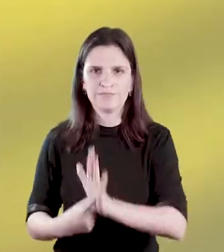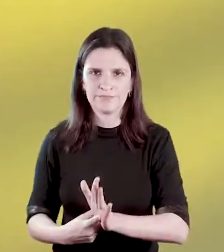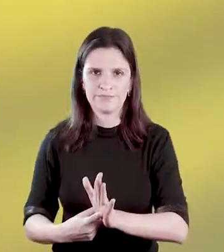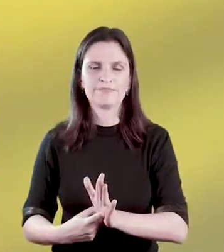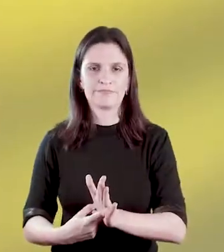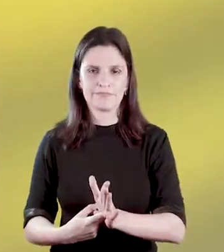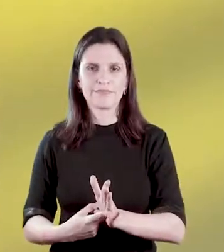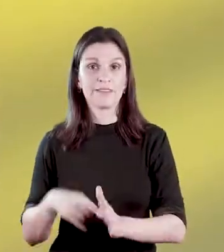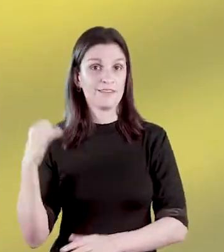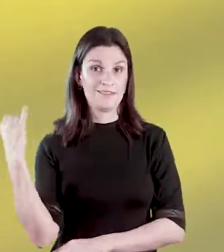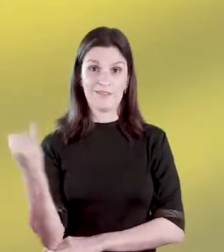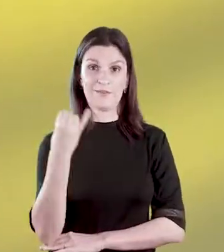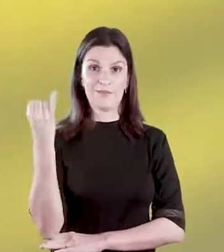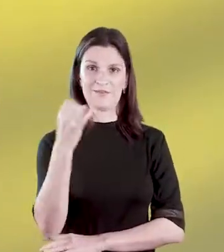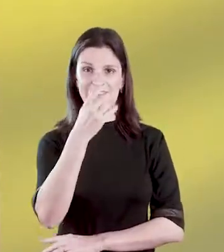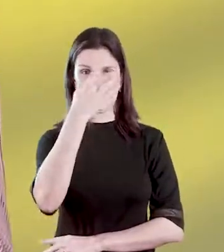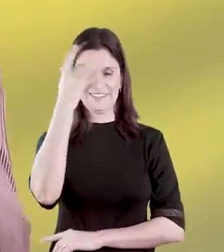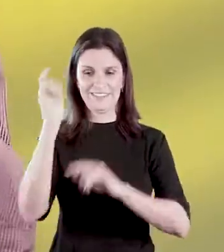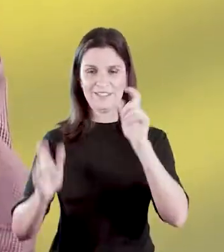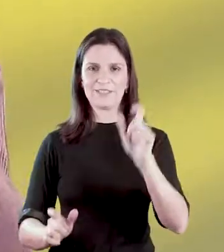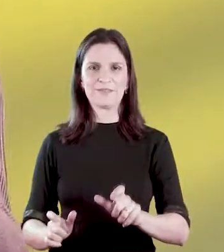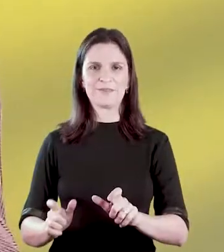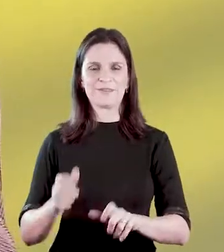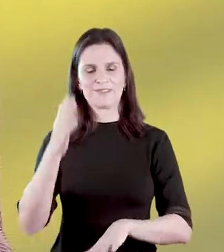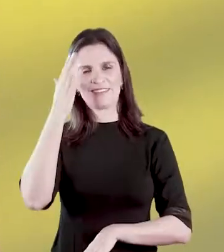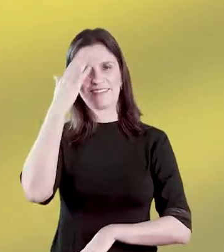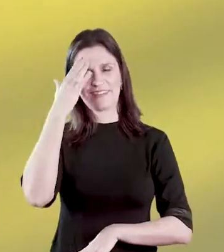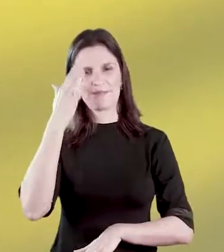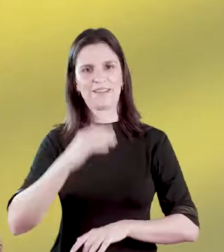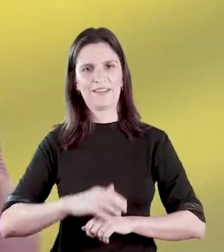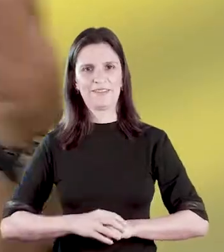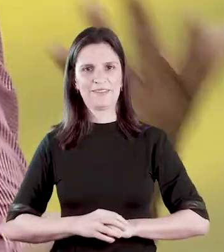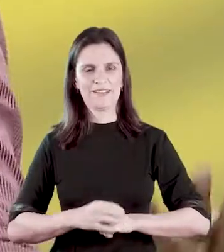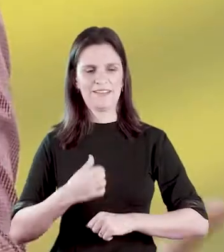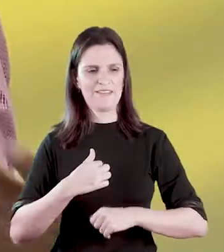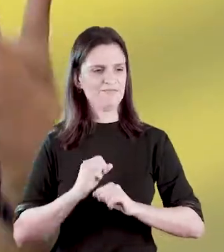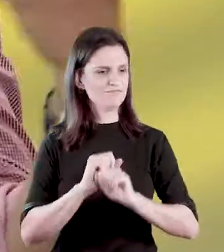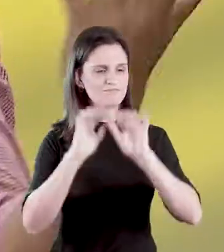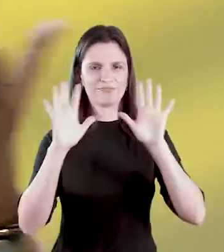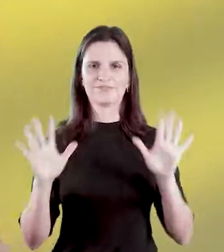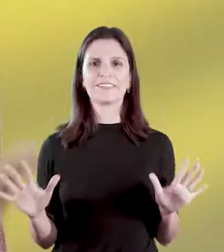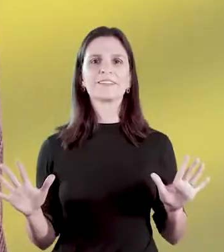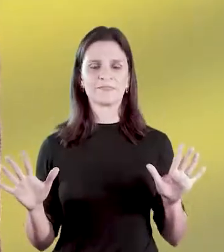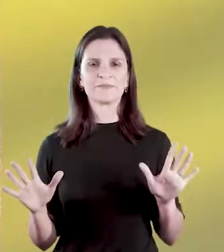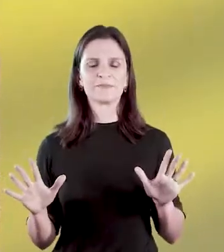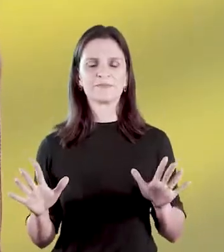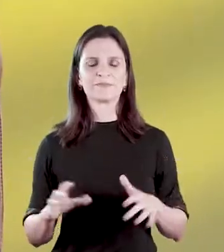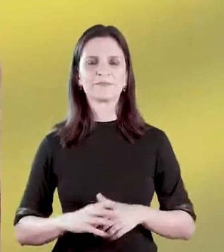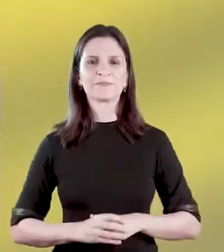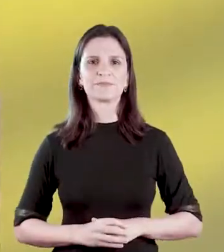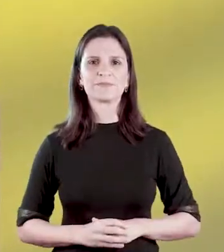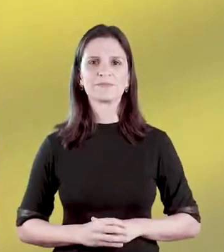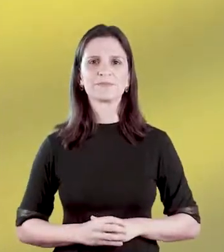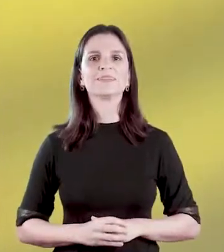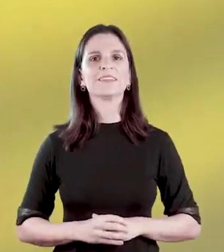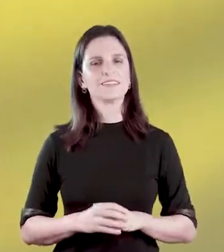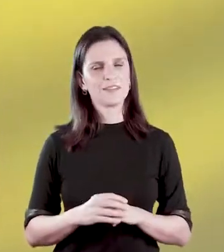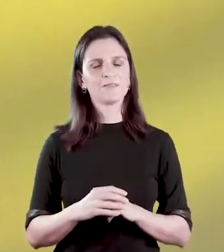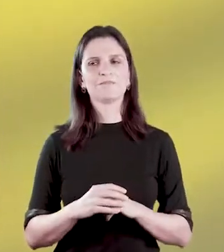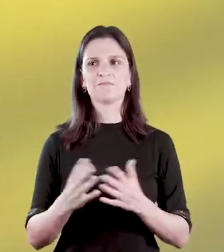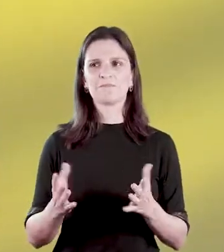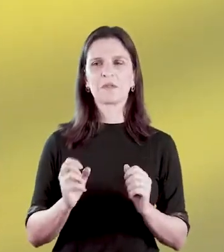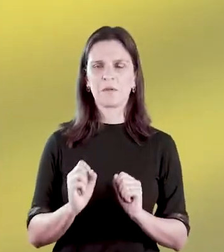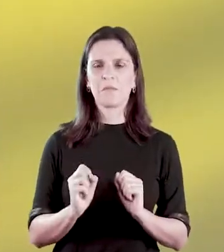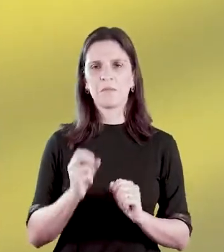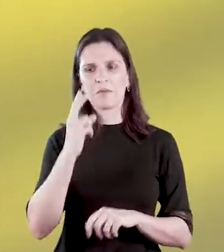é não é eu achei muito importante a população sabe ó eu sou isso do que as pessoas se enganarem com uma visão daquilo que você não é é isso que se